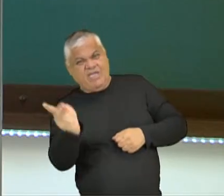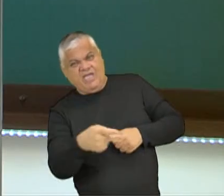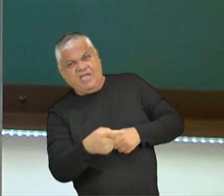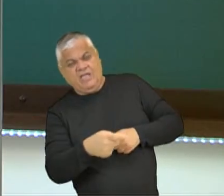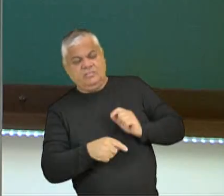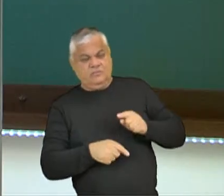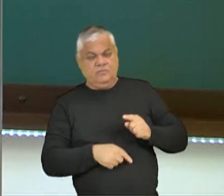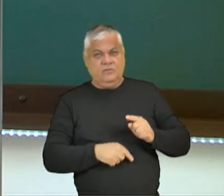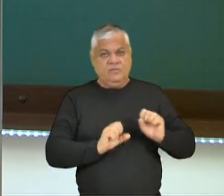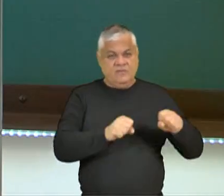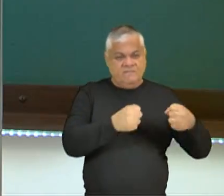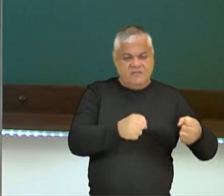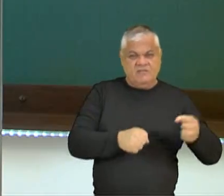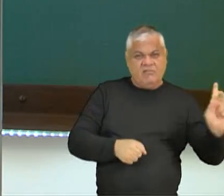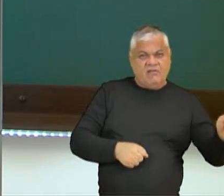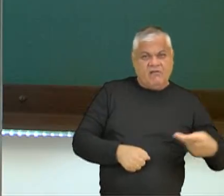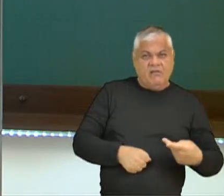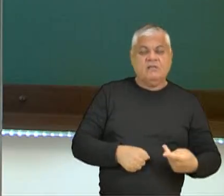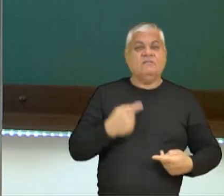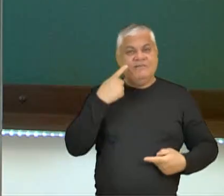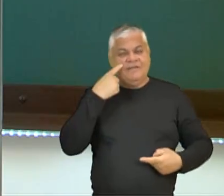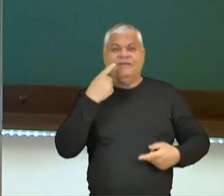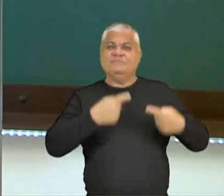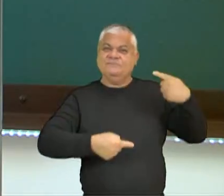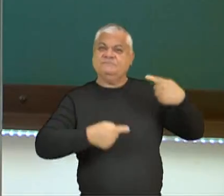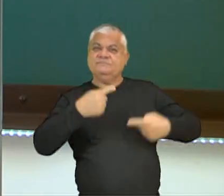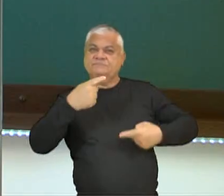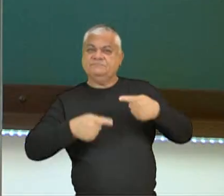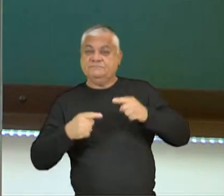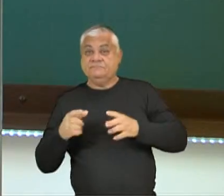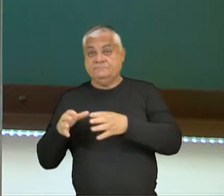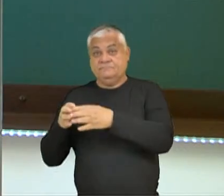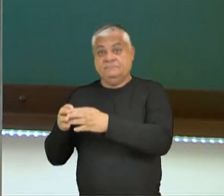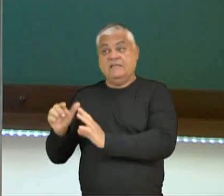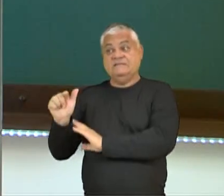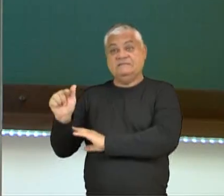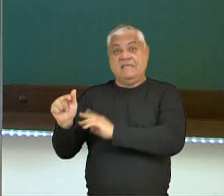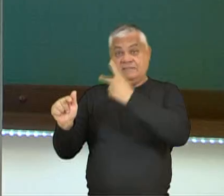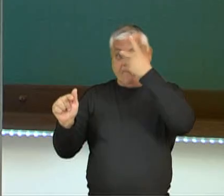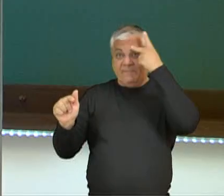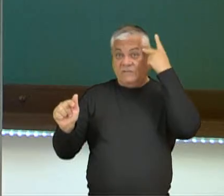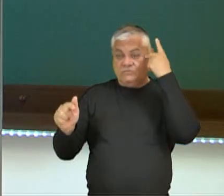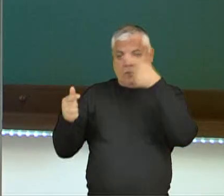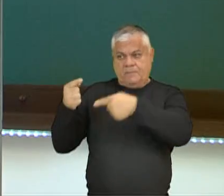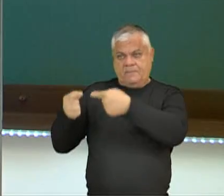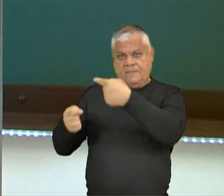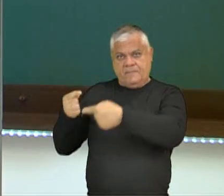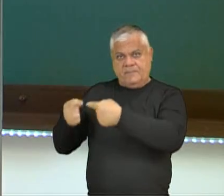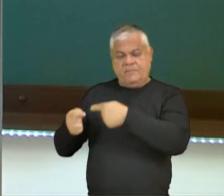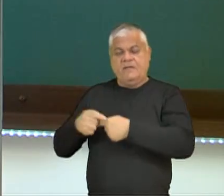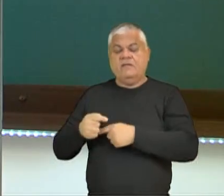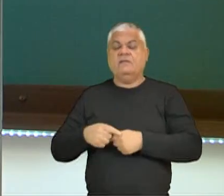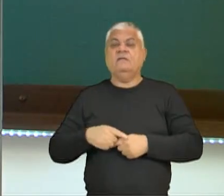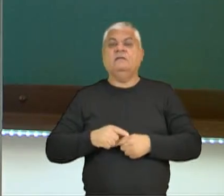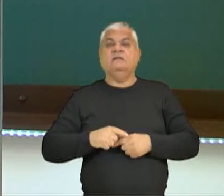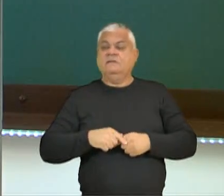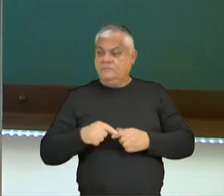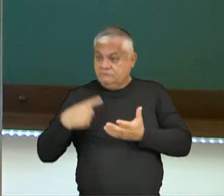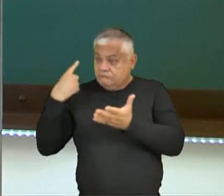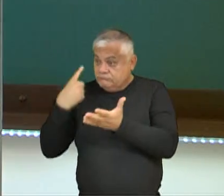do réu ou da ré, e vai, de acordo com a consciência dele, proferir ali um veredito, né?